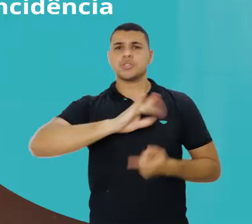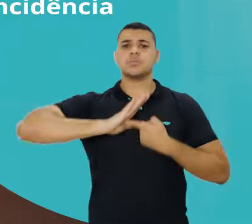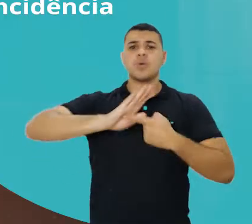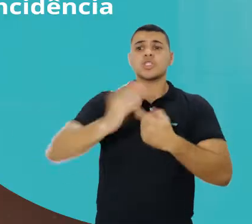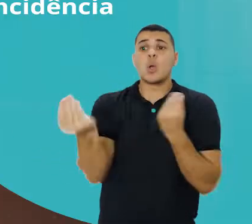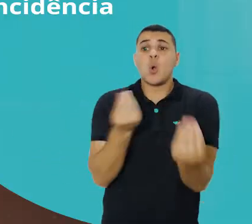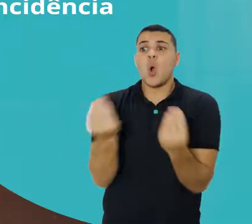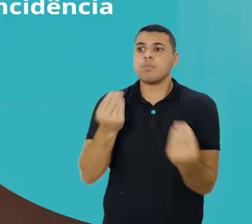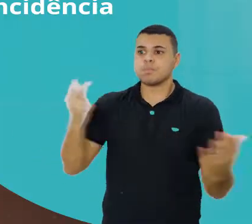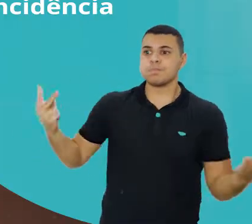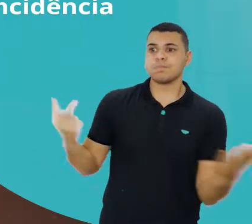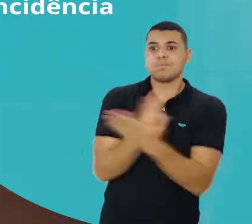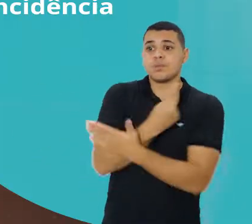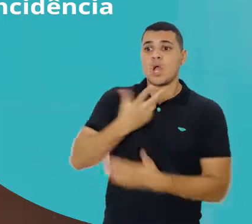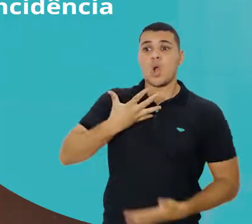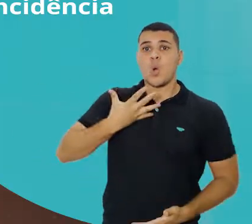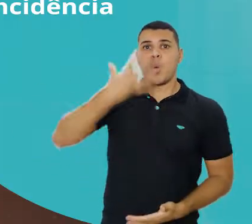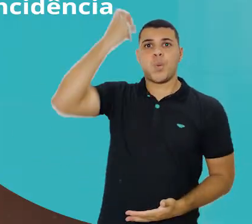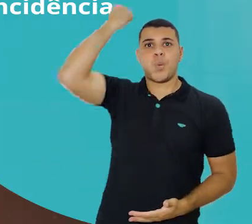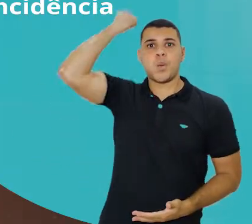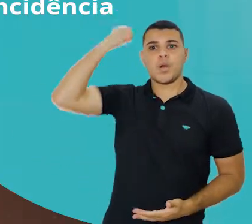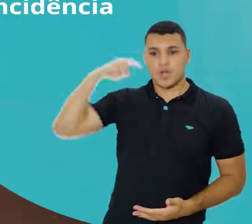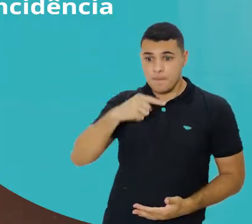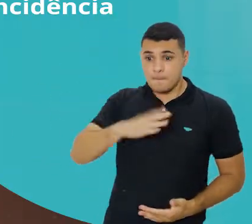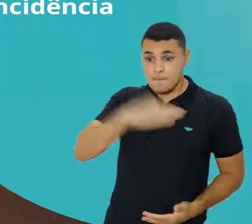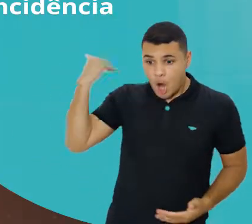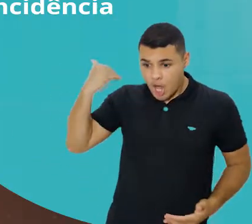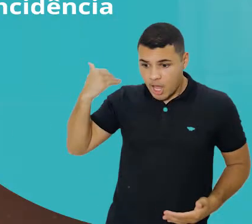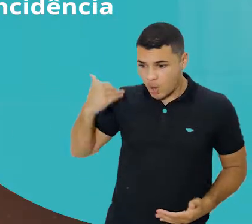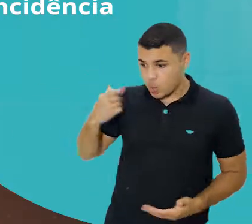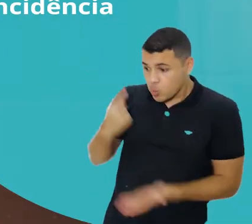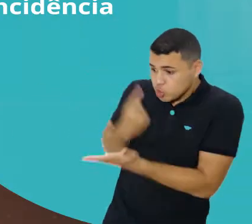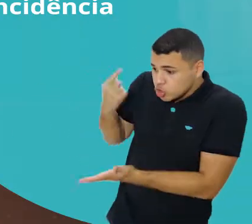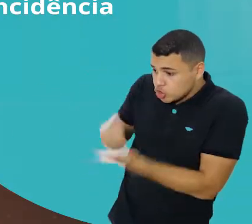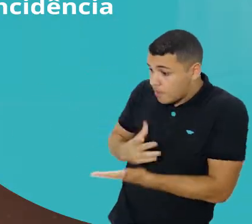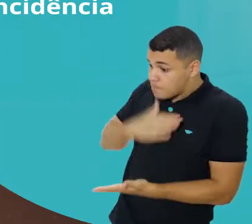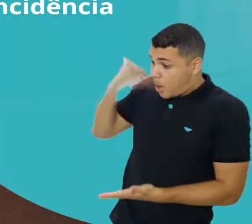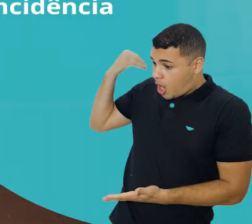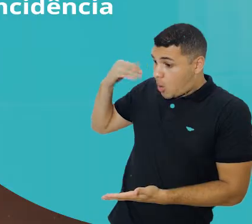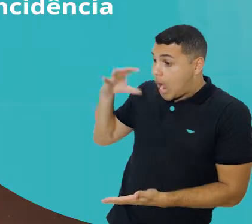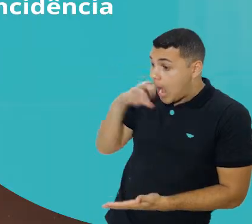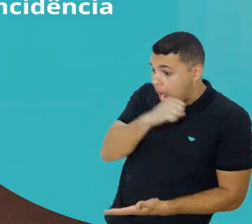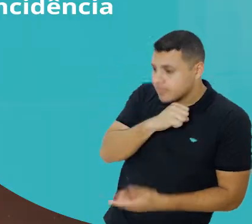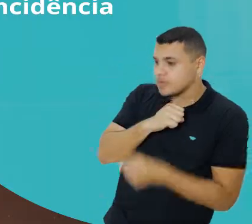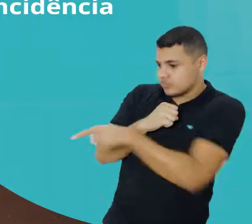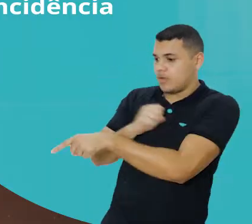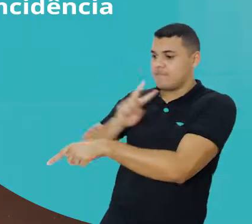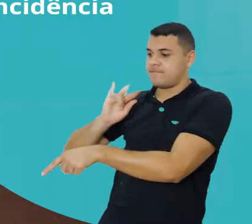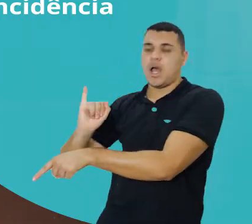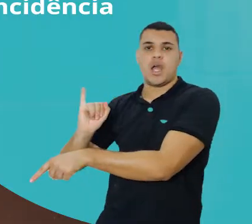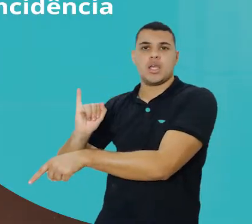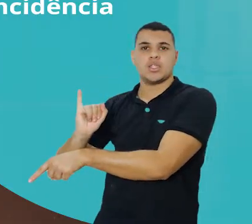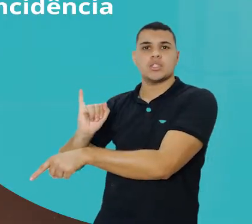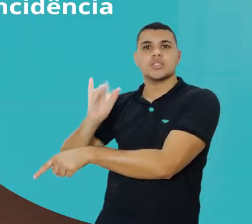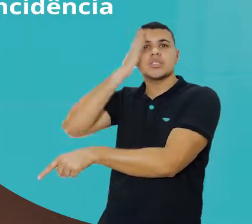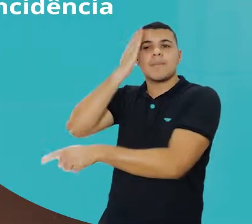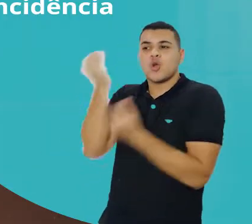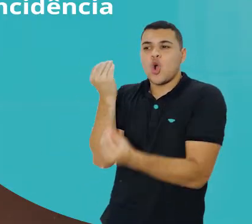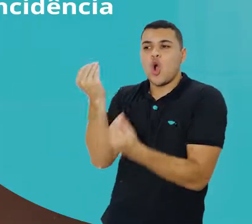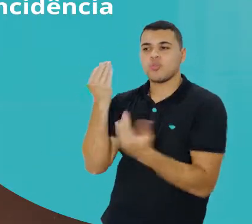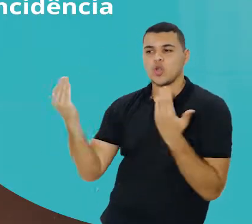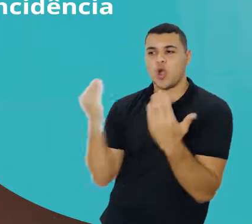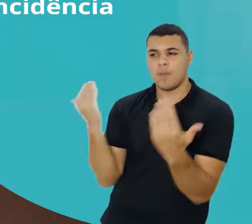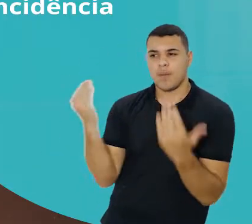a velocidade com que novos óbitos ocorrem ao longo de um intervalo de tempo numa